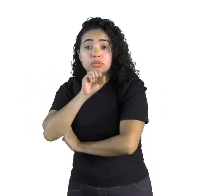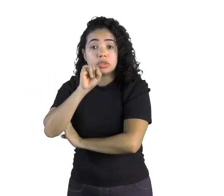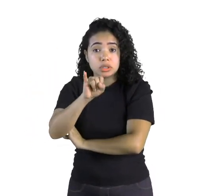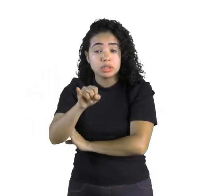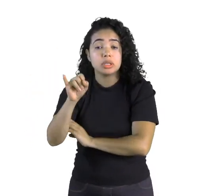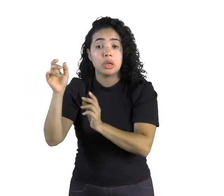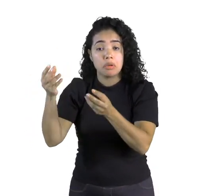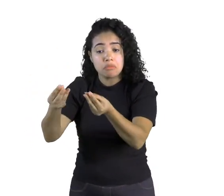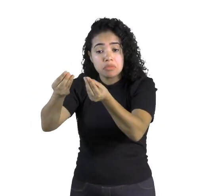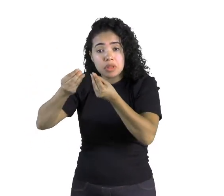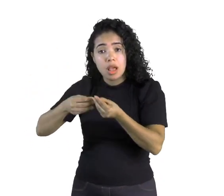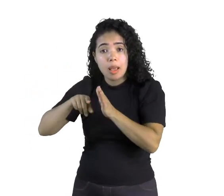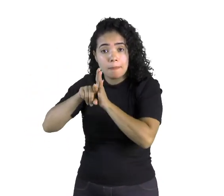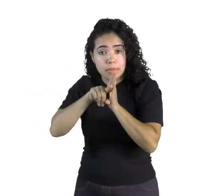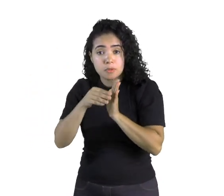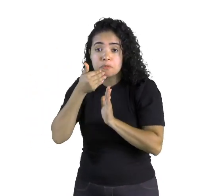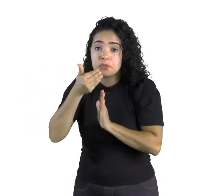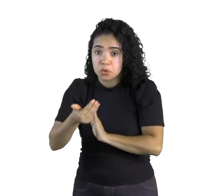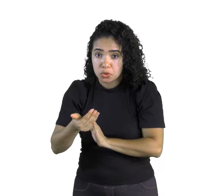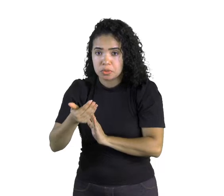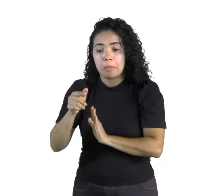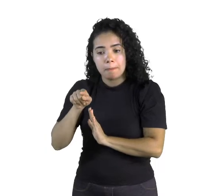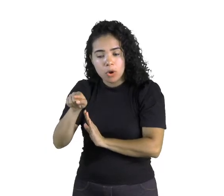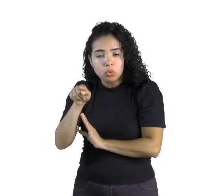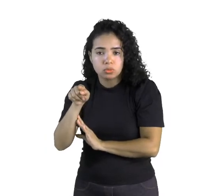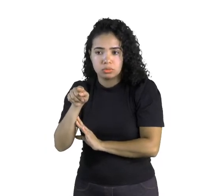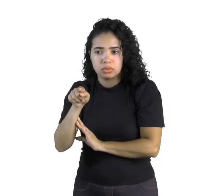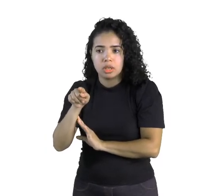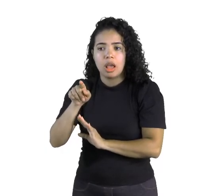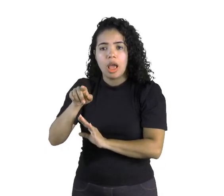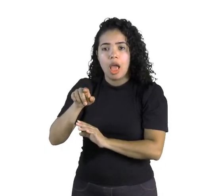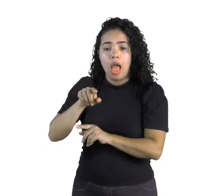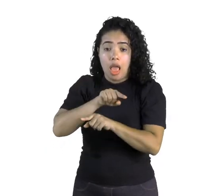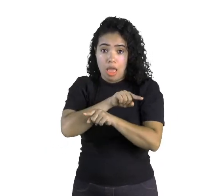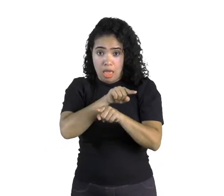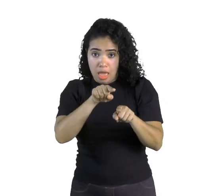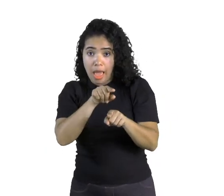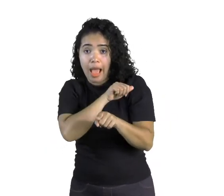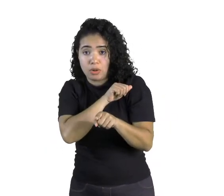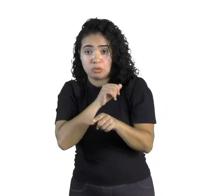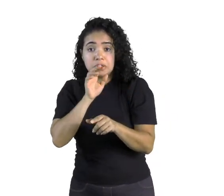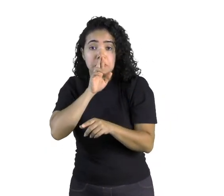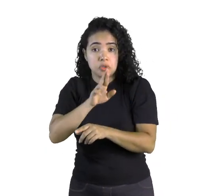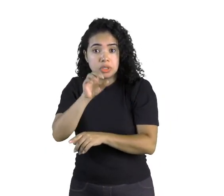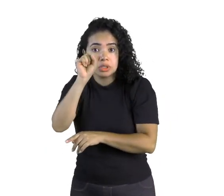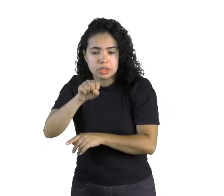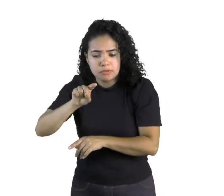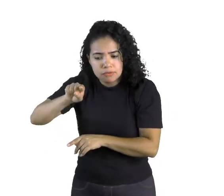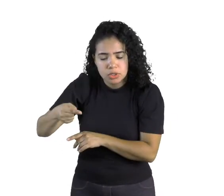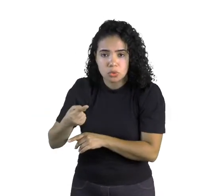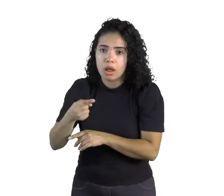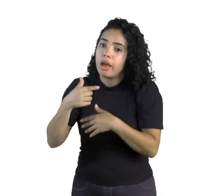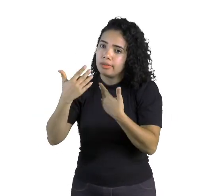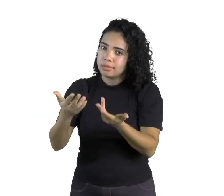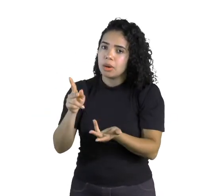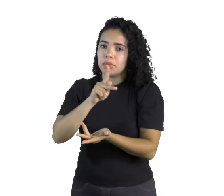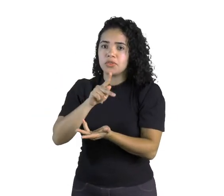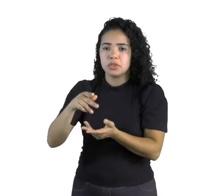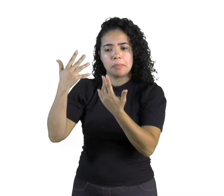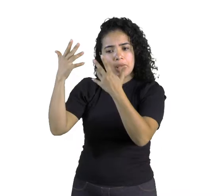haviam trazido a pesquisa solicitada, ponto. Eles responderam que sim, vírgula. Ela então